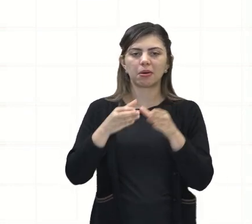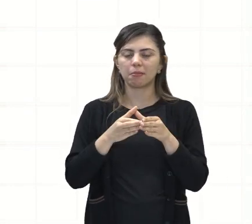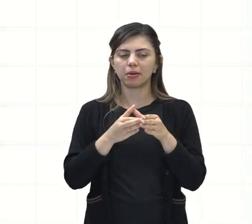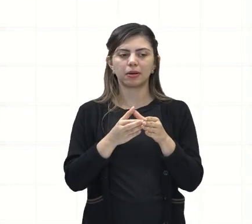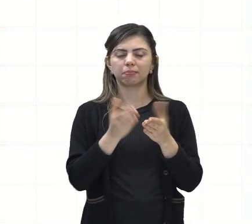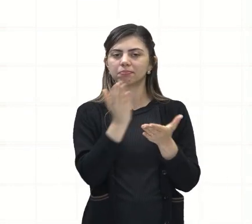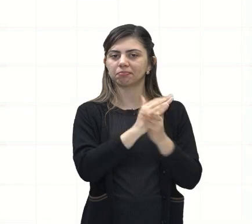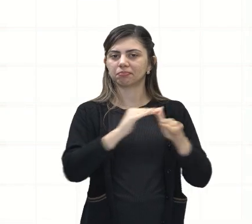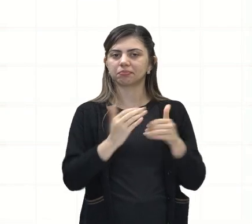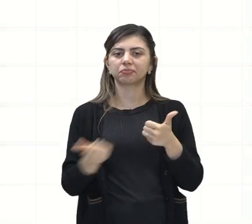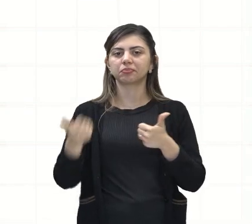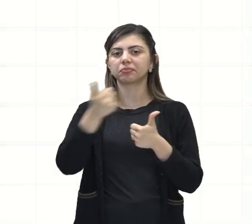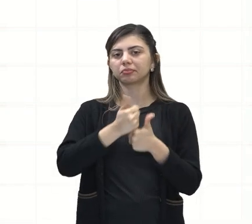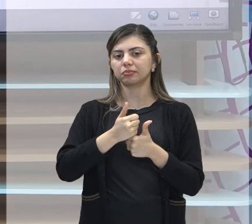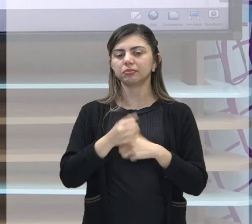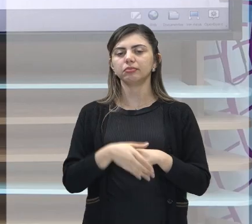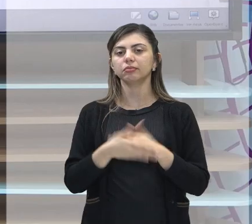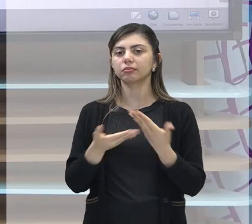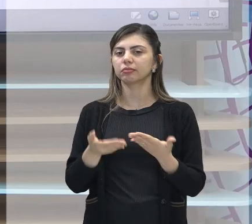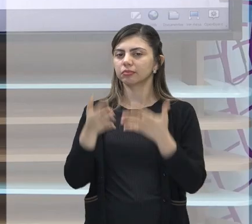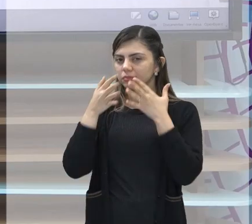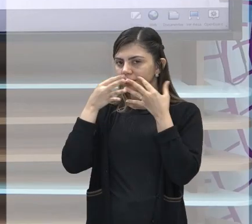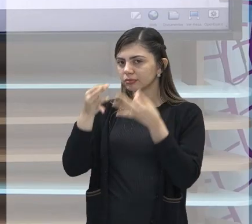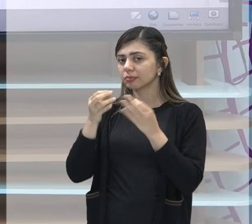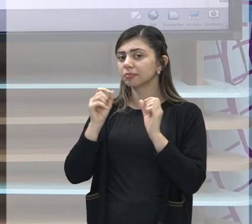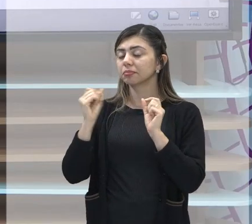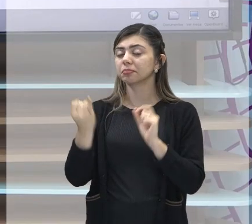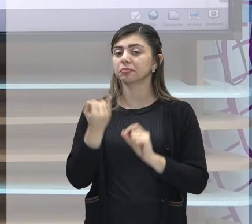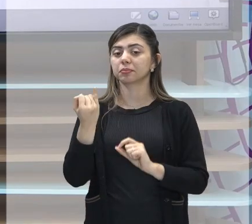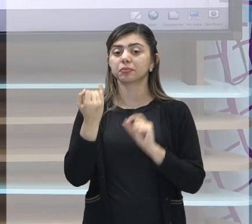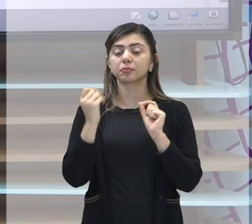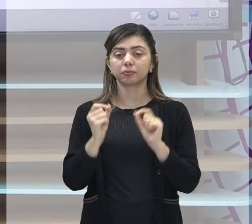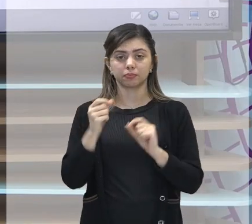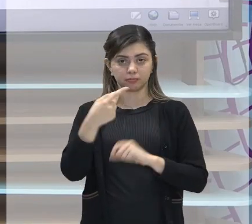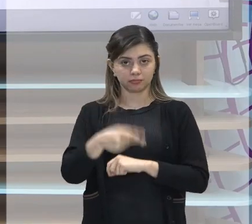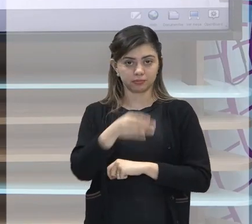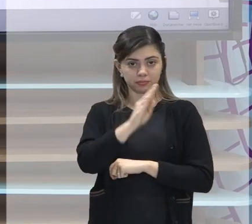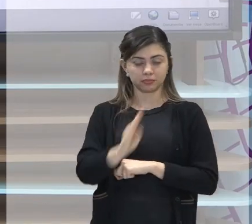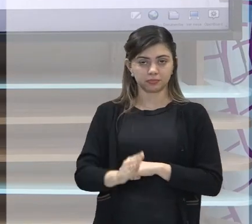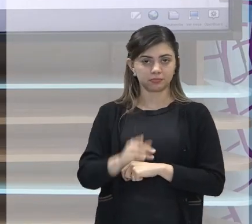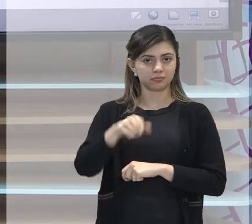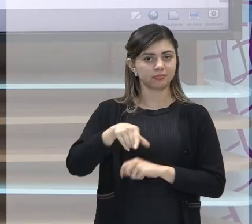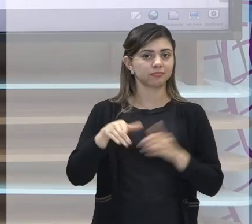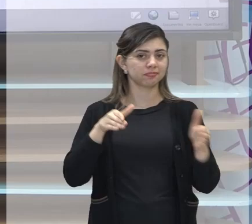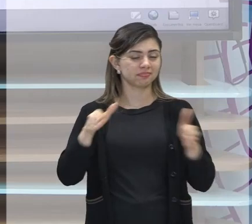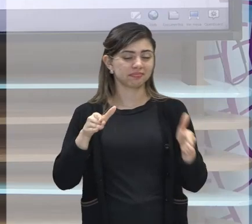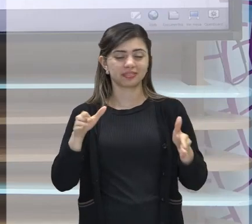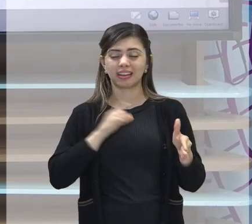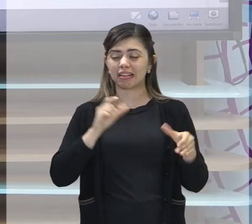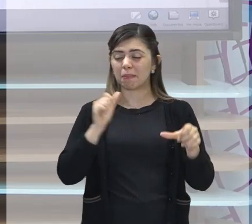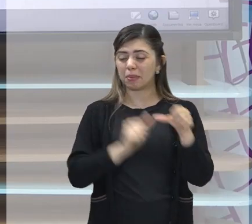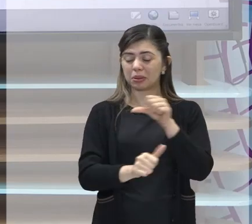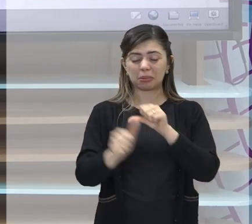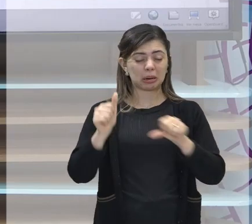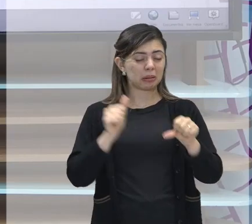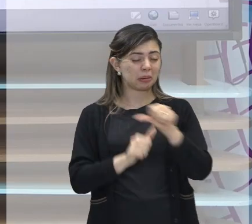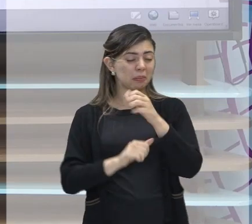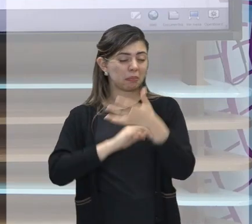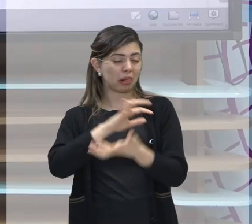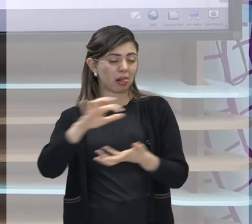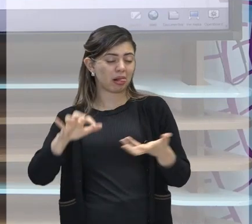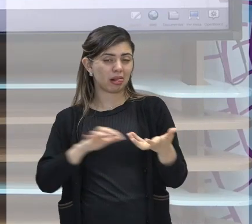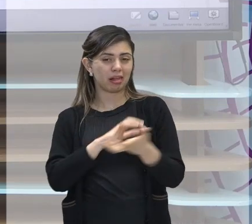importante. A Guarda Nacional, o Brasil, ele está num período tão instável